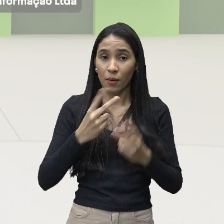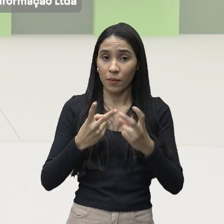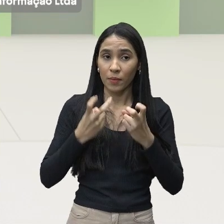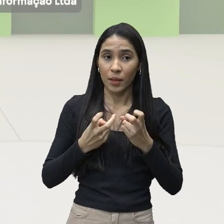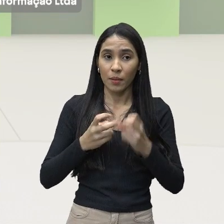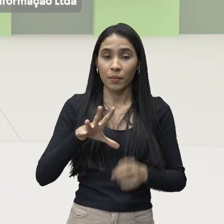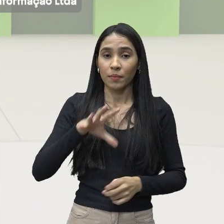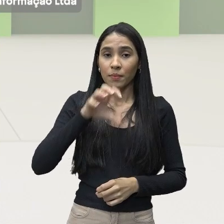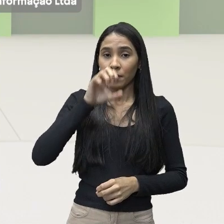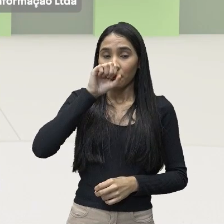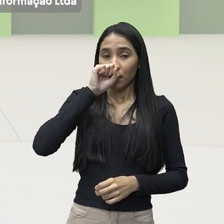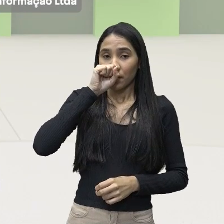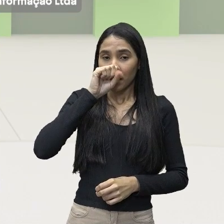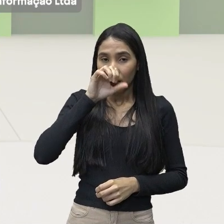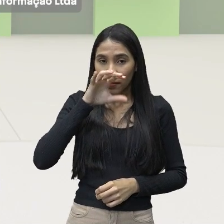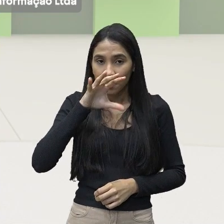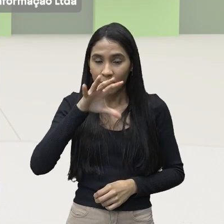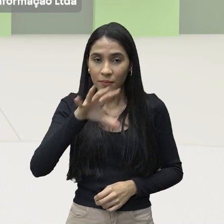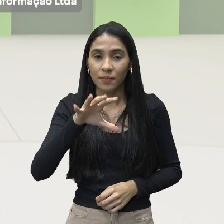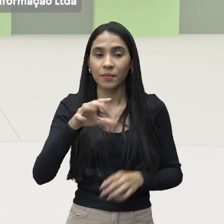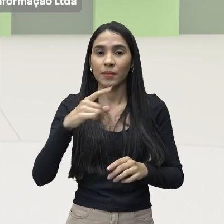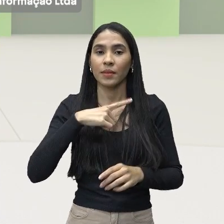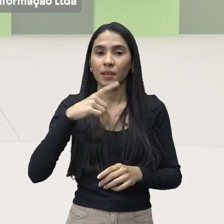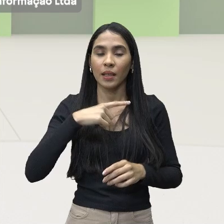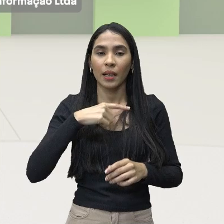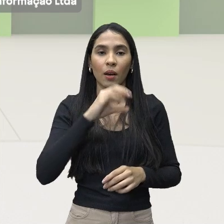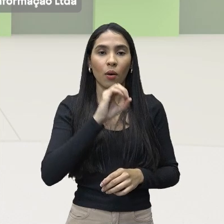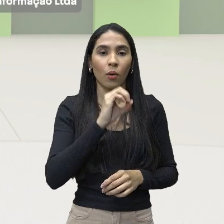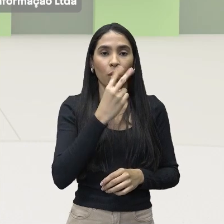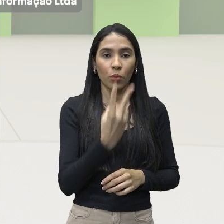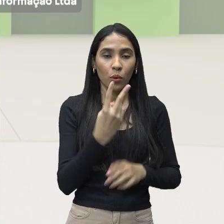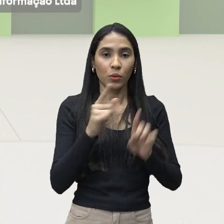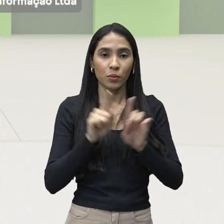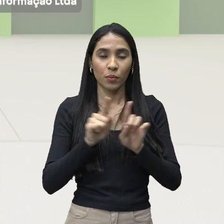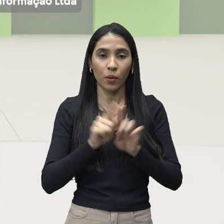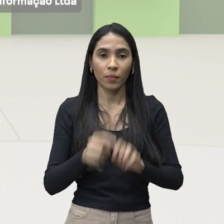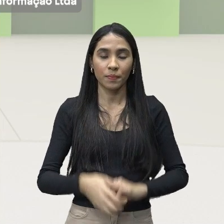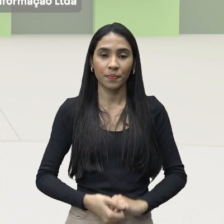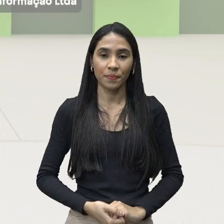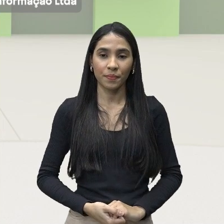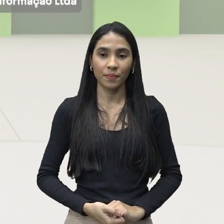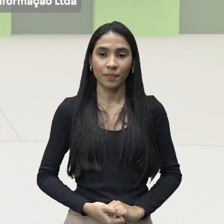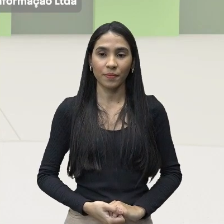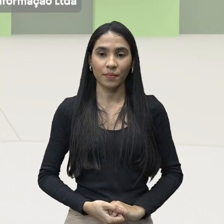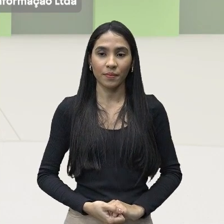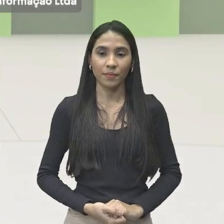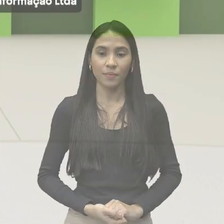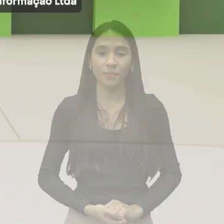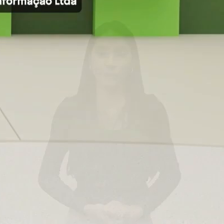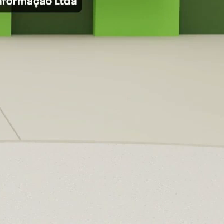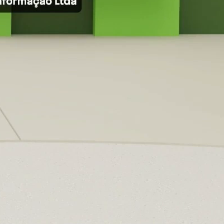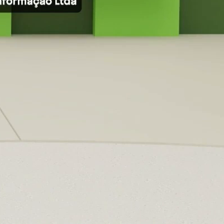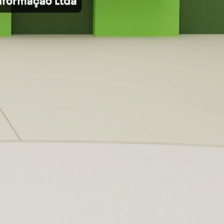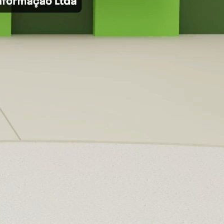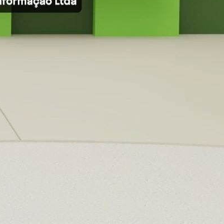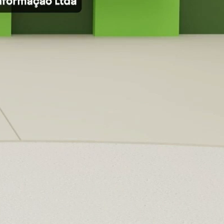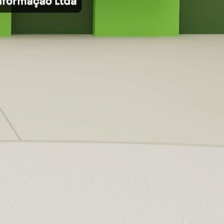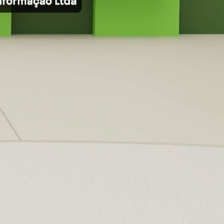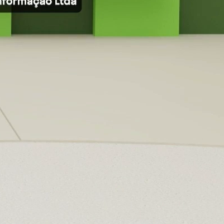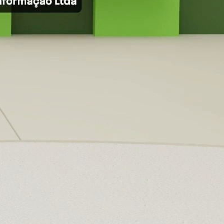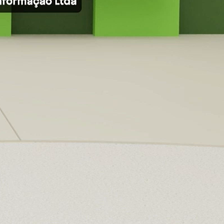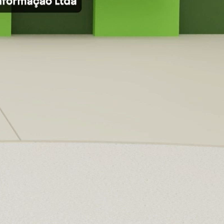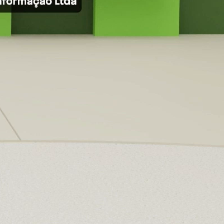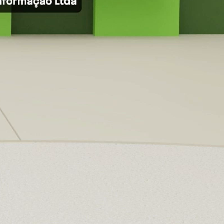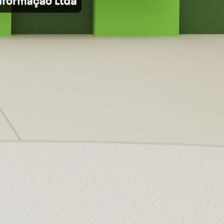sistema respiratório, ele capta aí o oxigênio da atmosfera, né? Do ar atmosférico. O sistema digestório